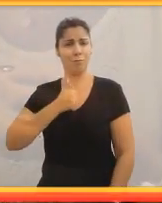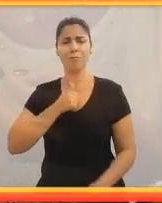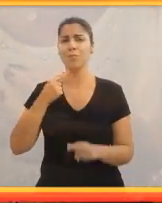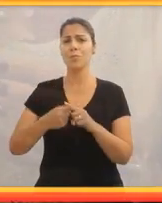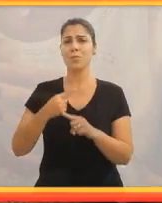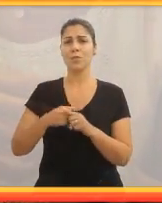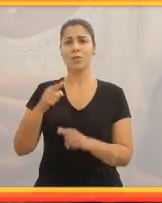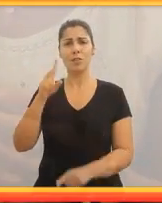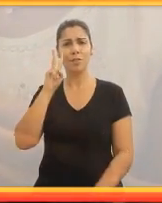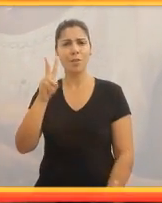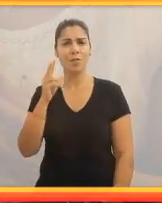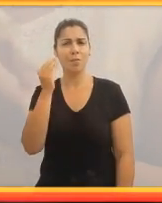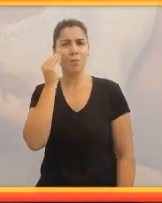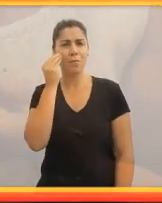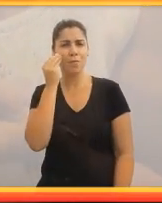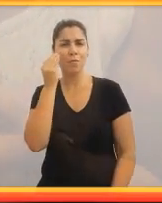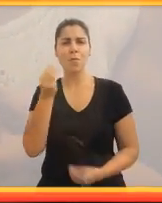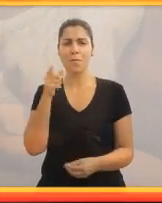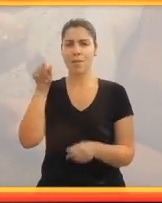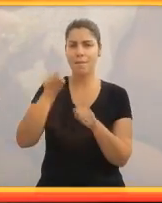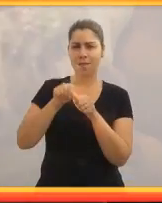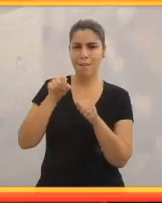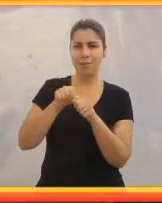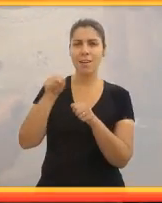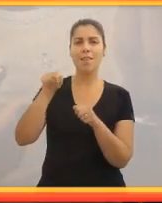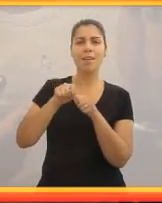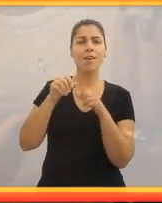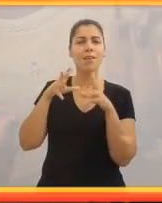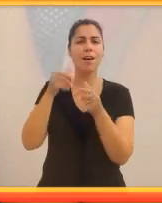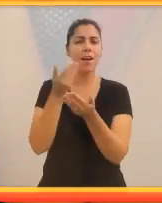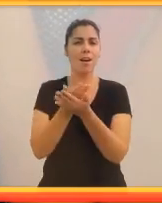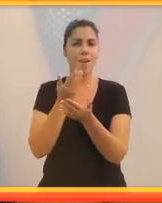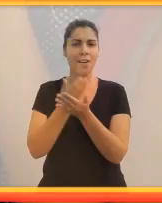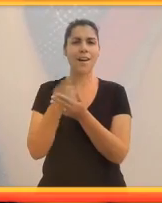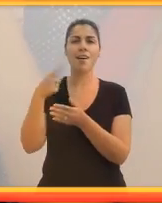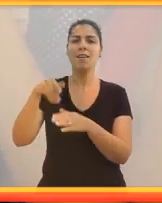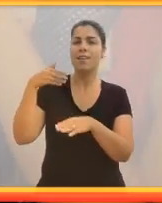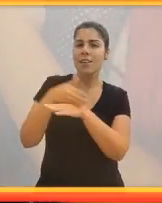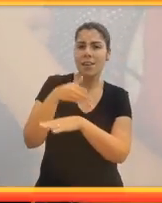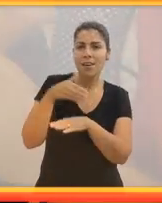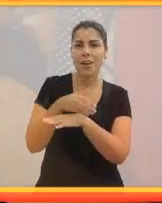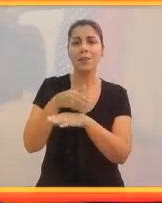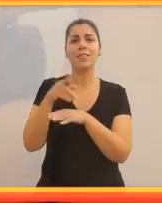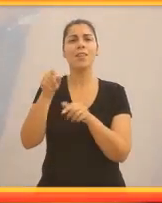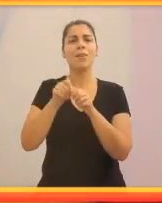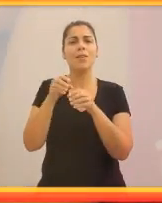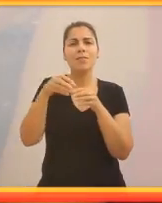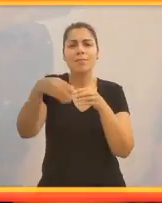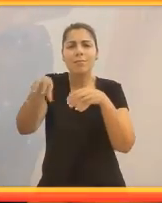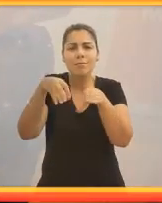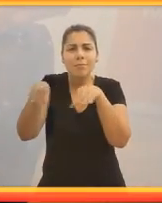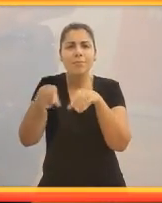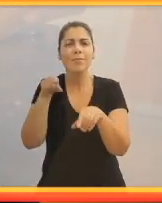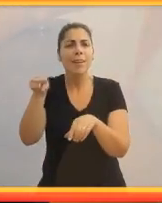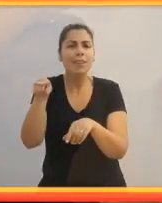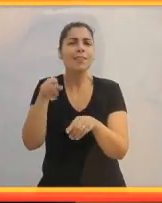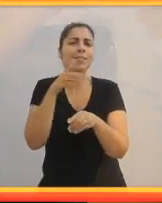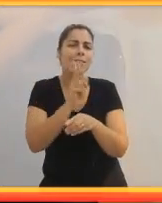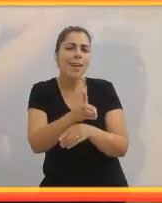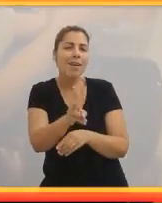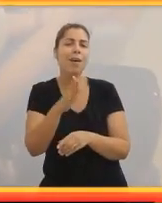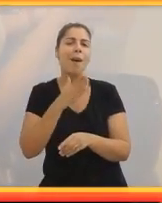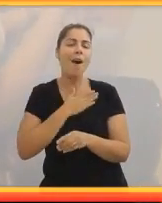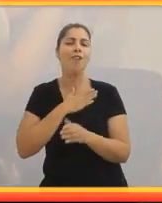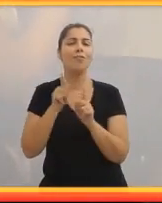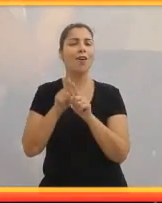autoestima, porque... Quando você prova o que ele faz, o que eles fazem na aula, que eles participam, ele faz separadinho